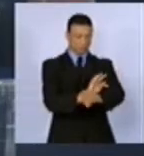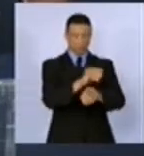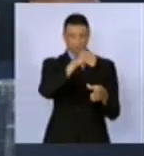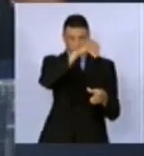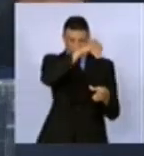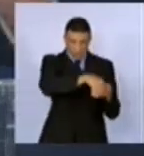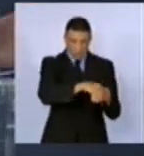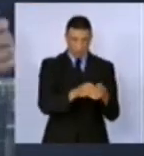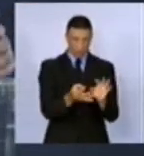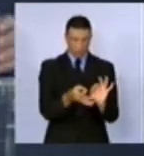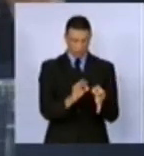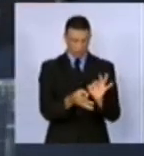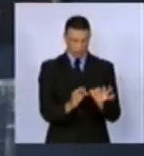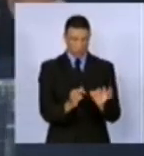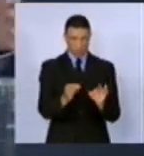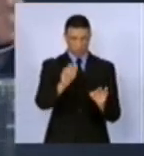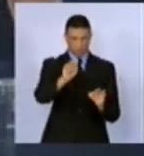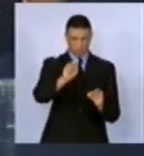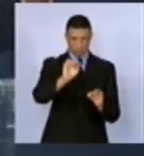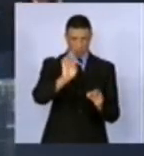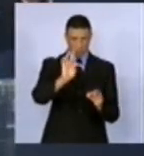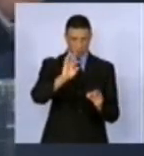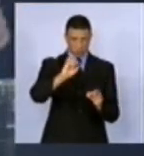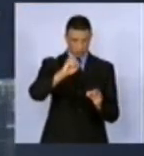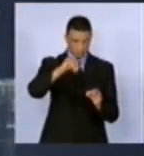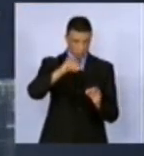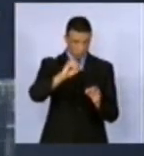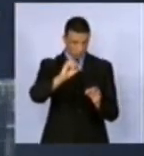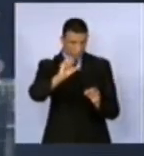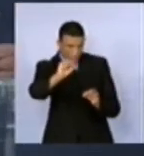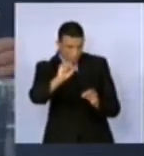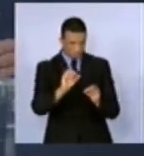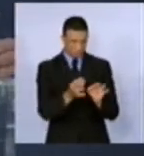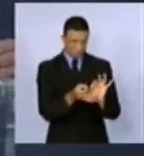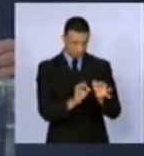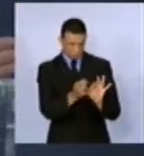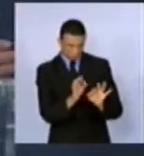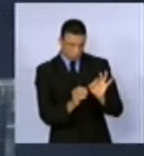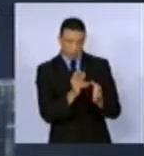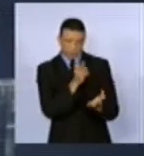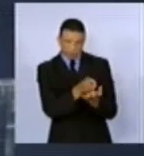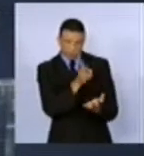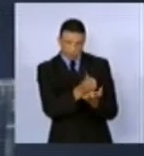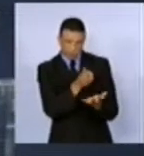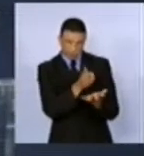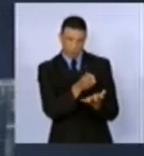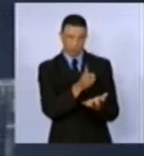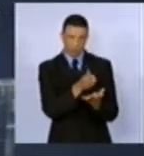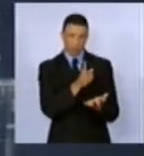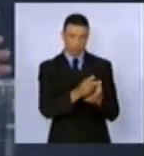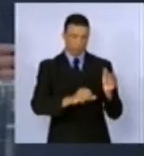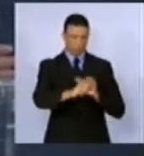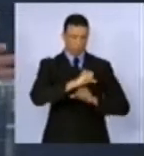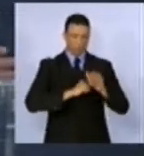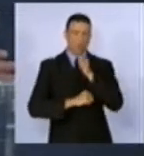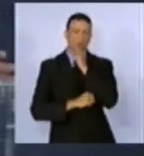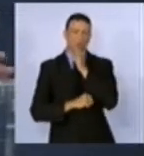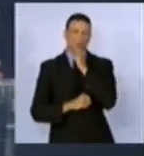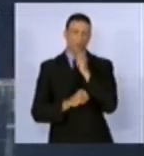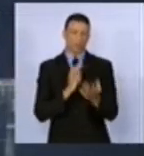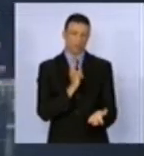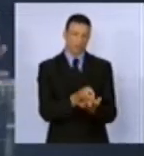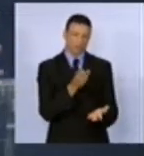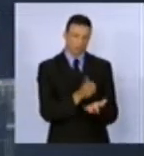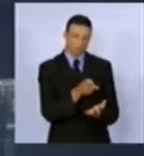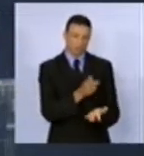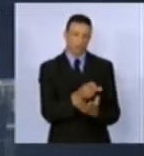de carbono um certo local o município uma fazendo ele é constante porque o átomo